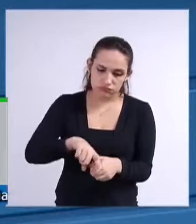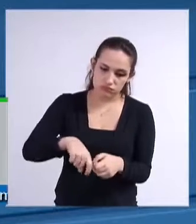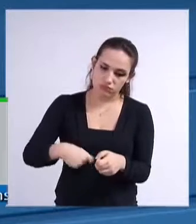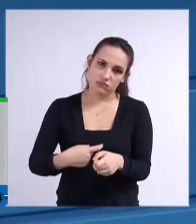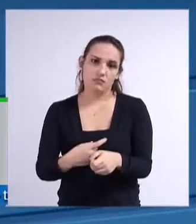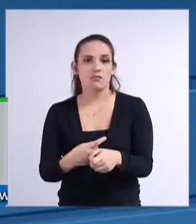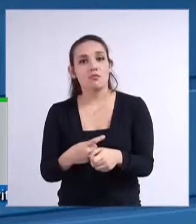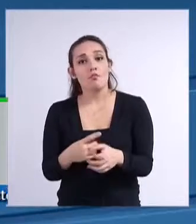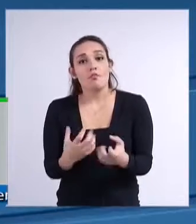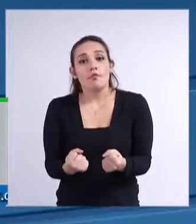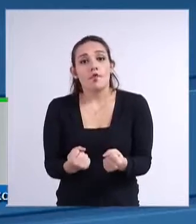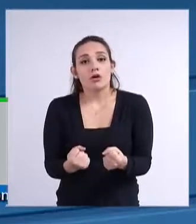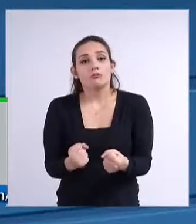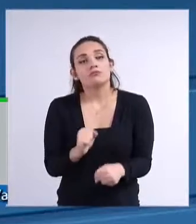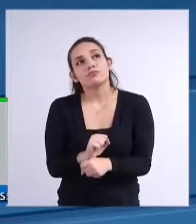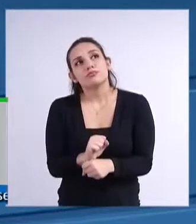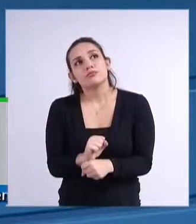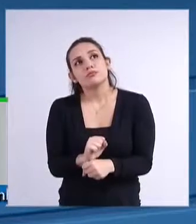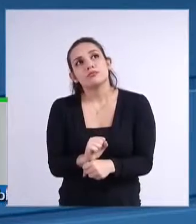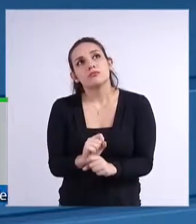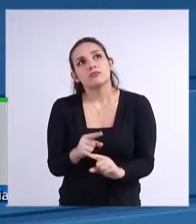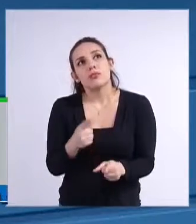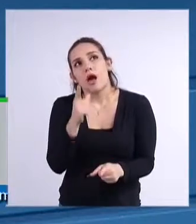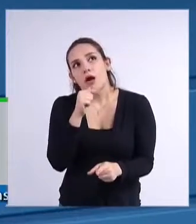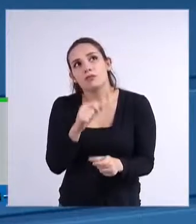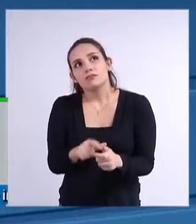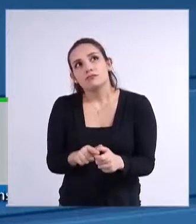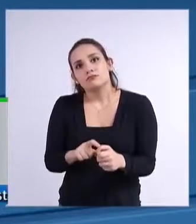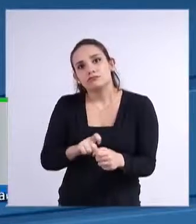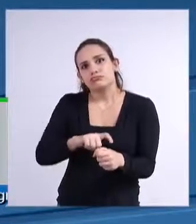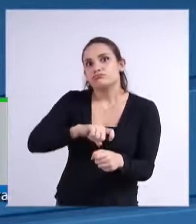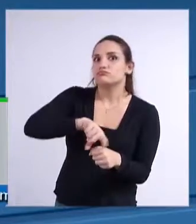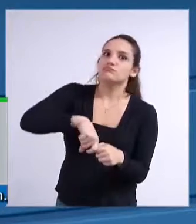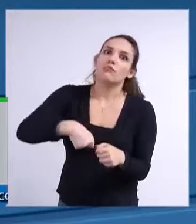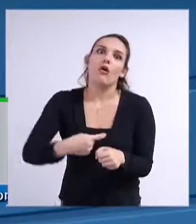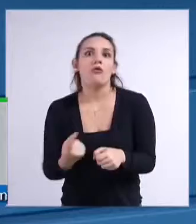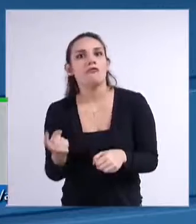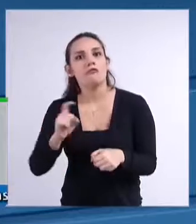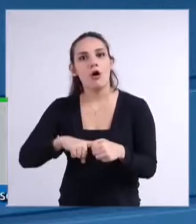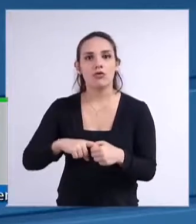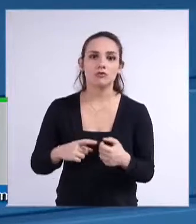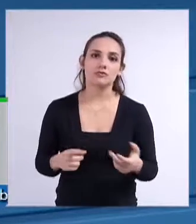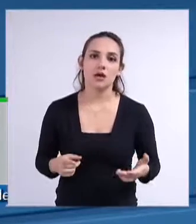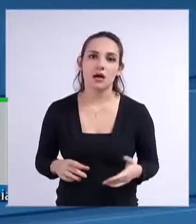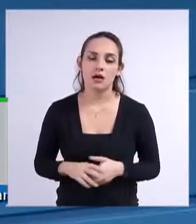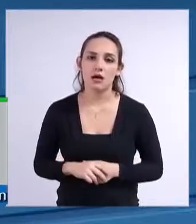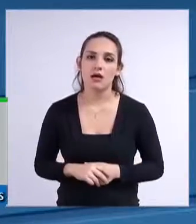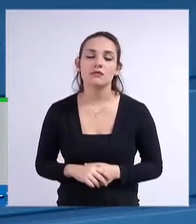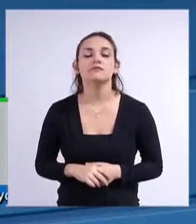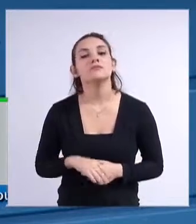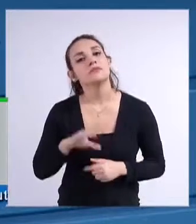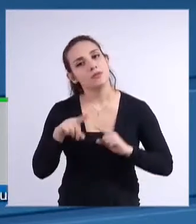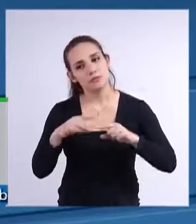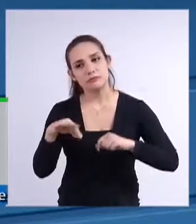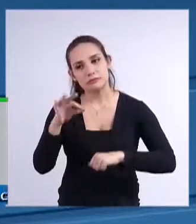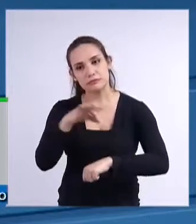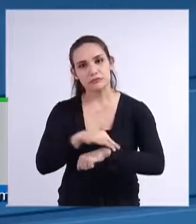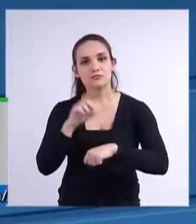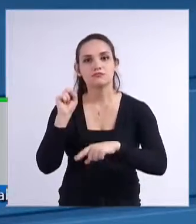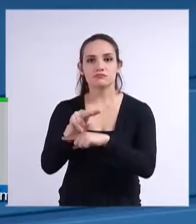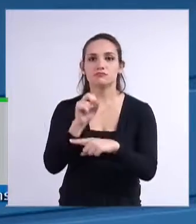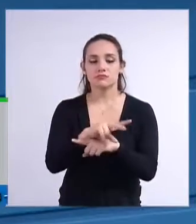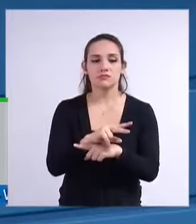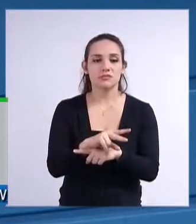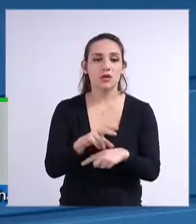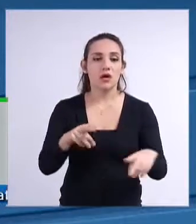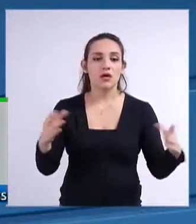se reproduzir e vira um mosquito. Então, mais do que um combate a ser feito apenas nessa